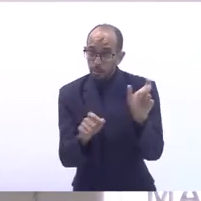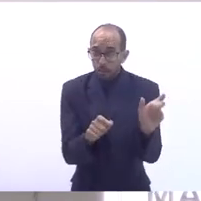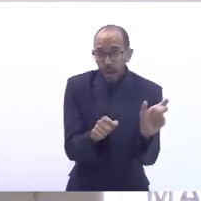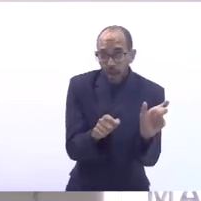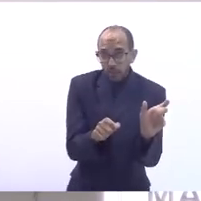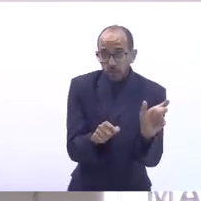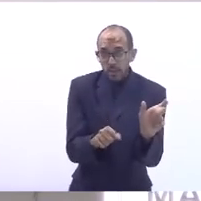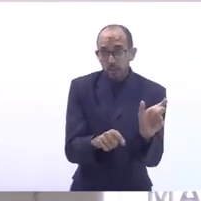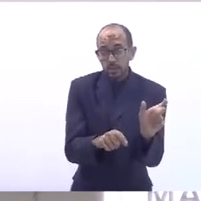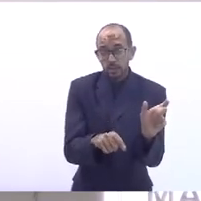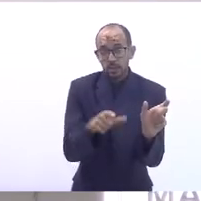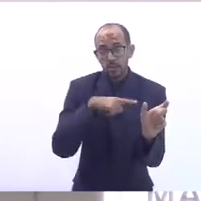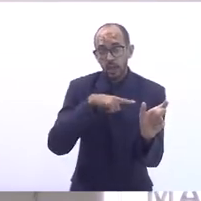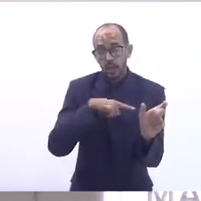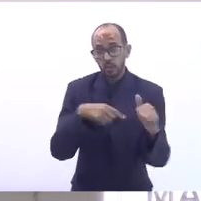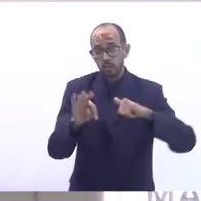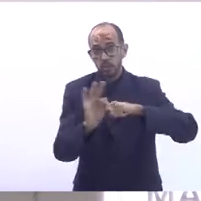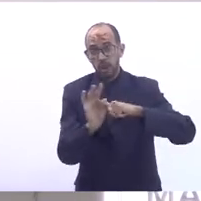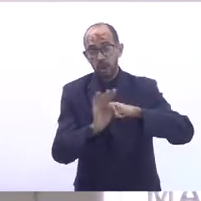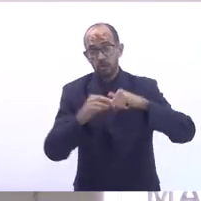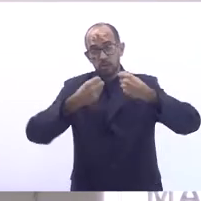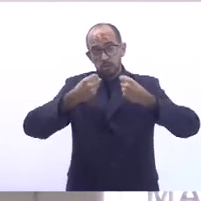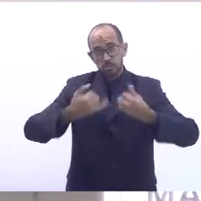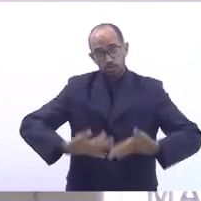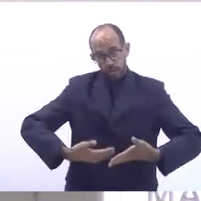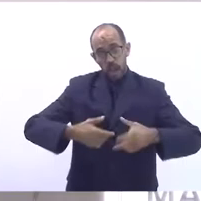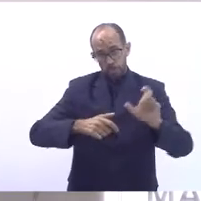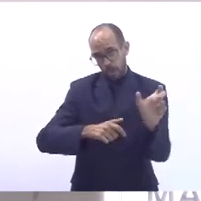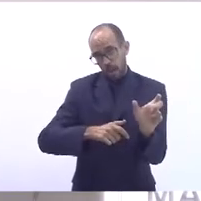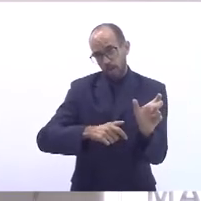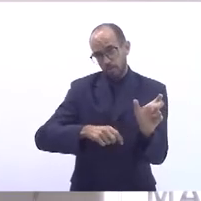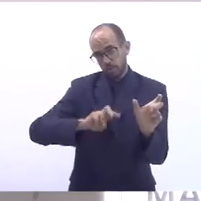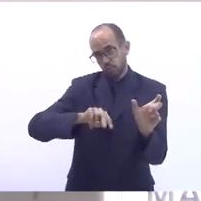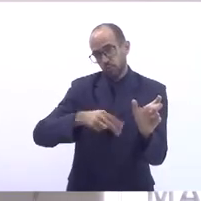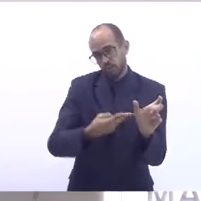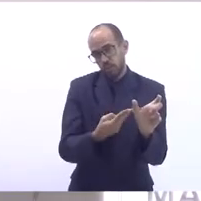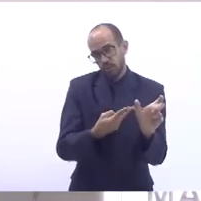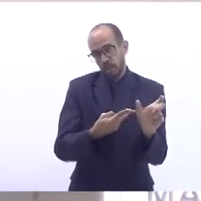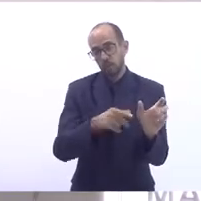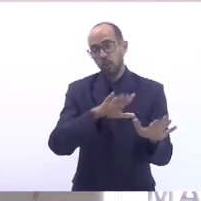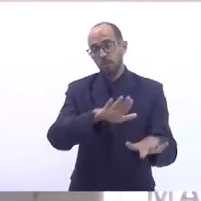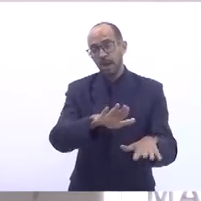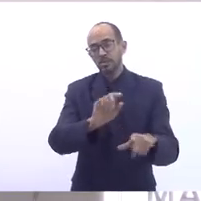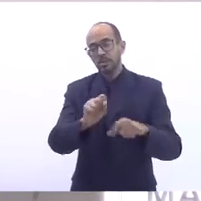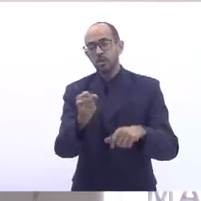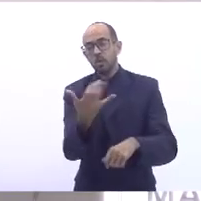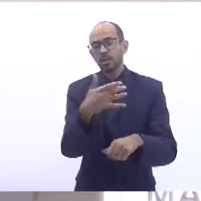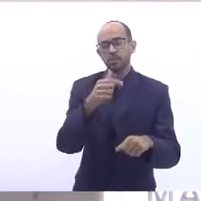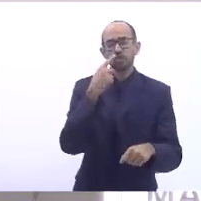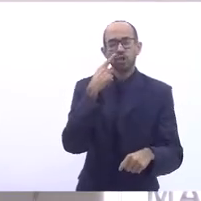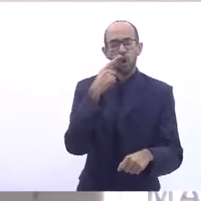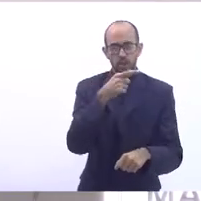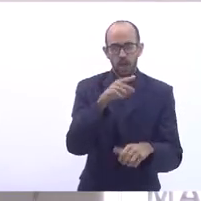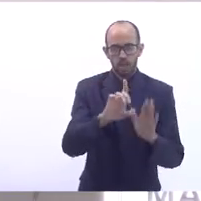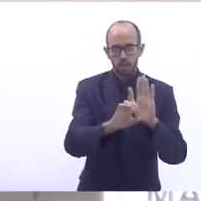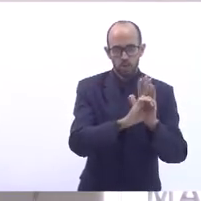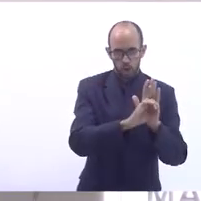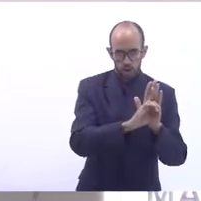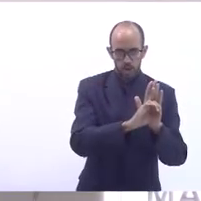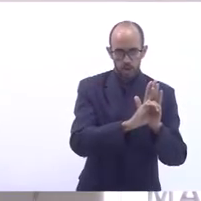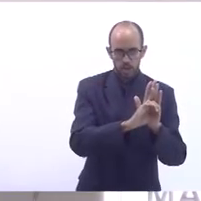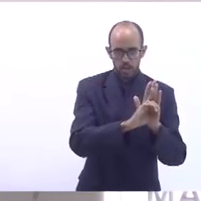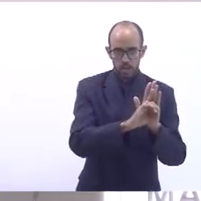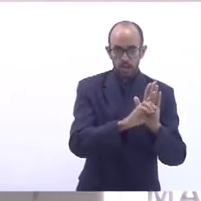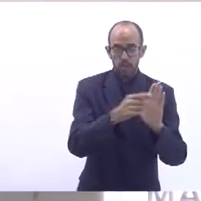explicando obviamente o que que aquilo ali tá simbolizando mas quando a gente se pega droga e coloca a